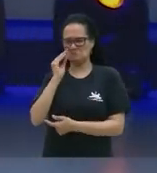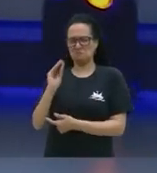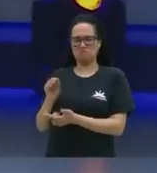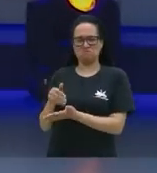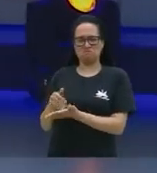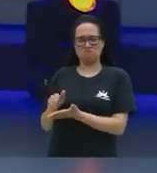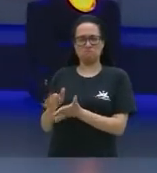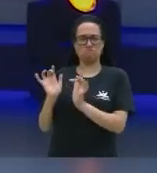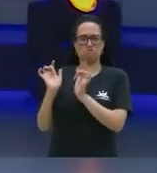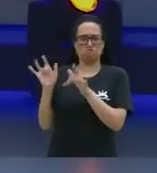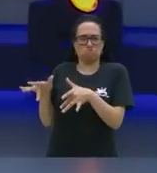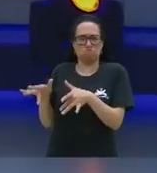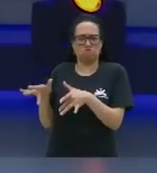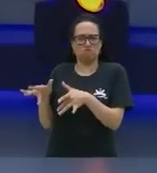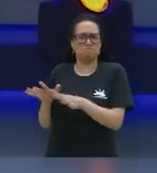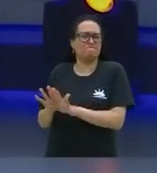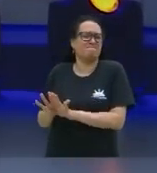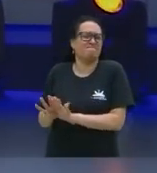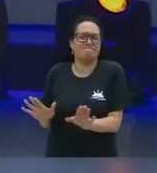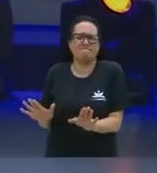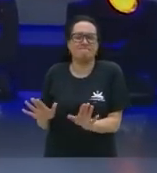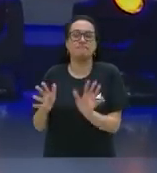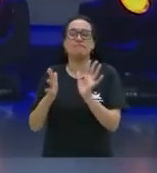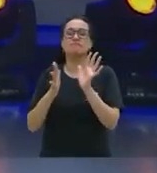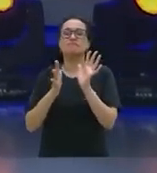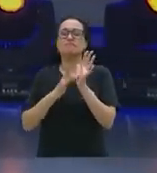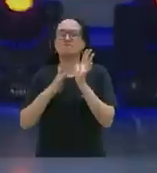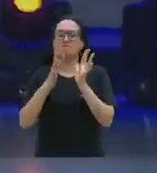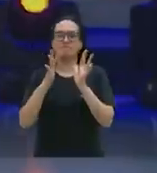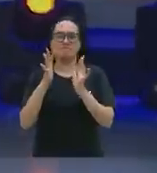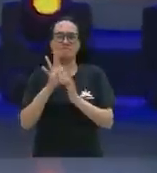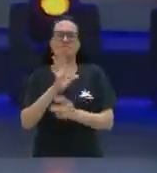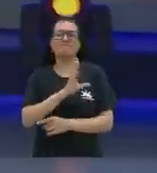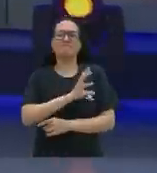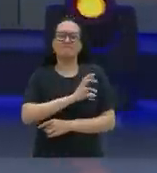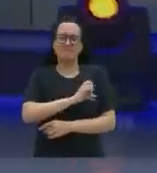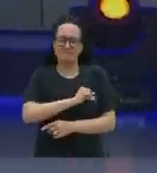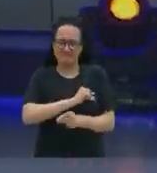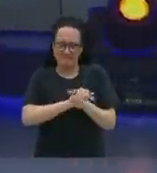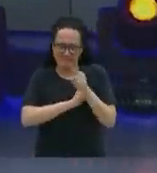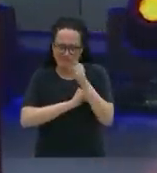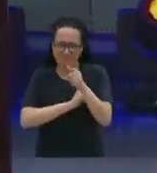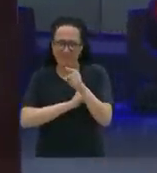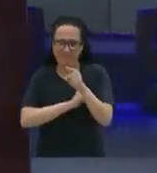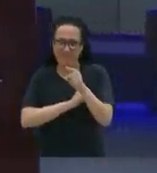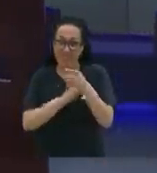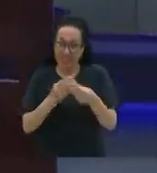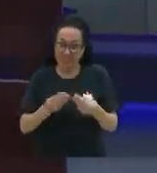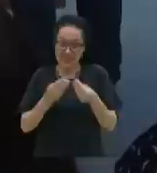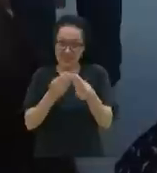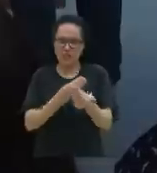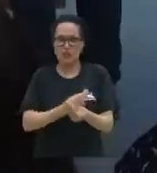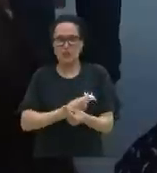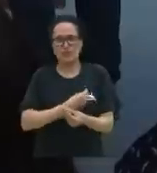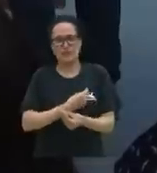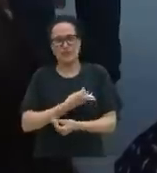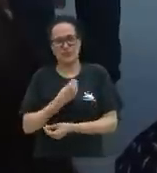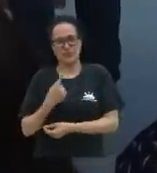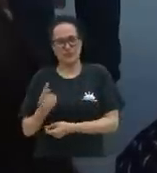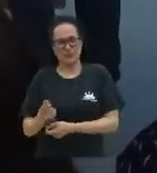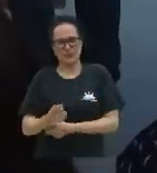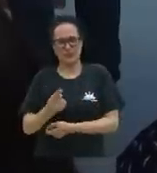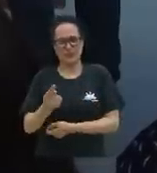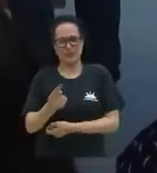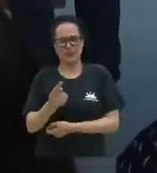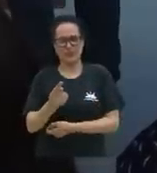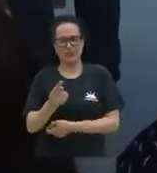te abandonem, Jesus te ama e te deu a vida eterna. E Ele tem